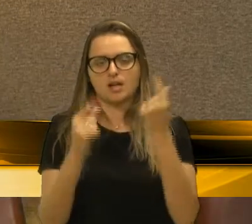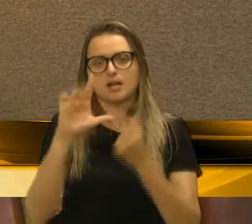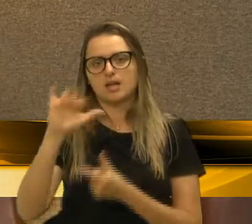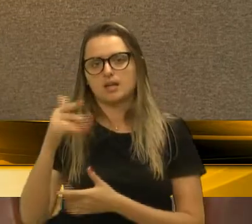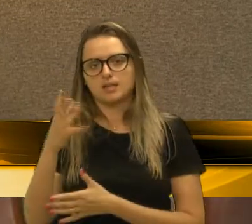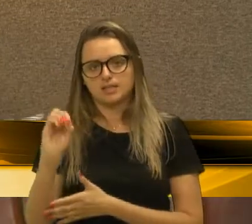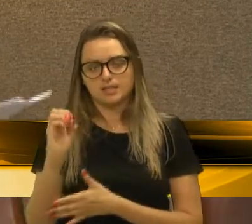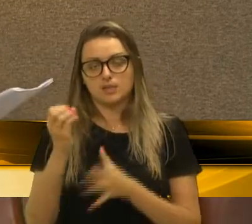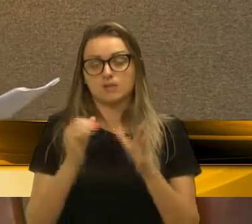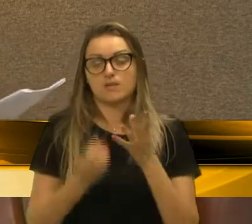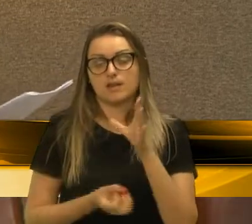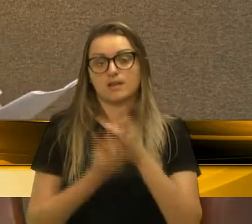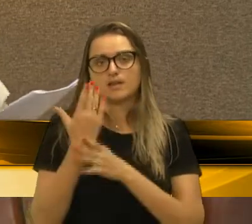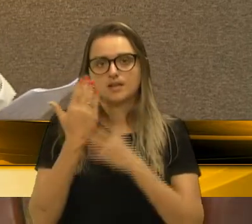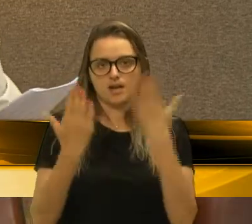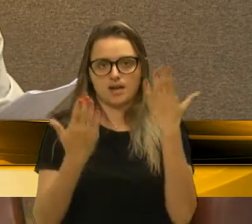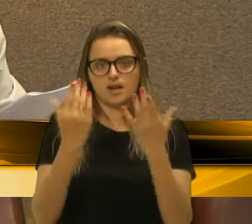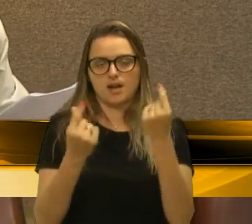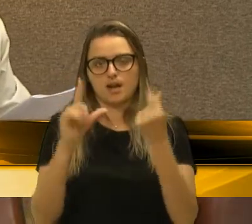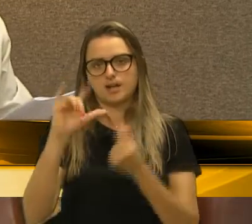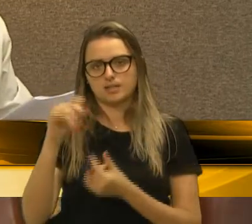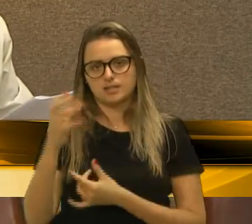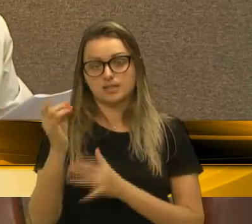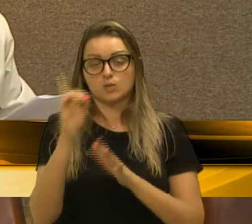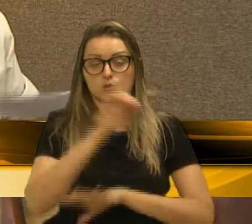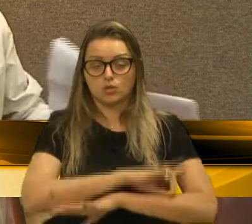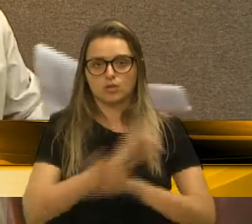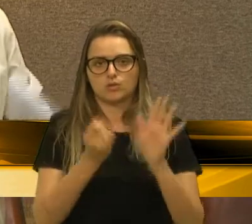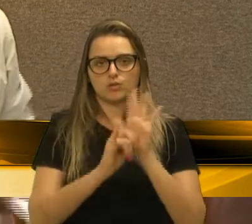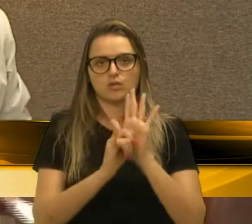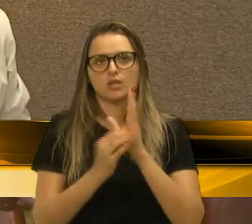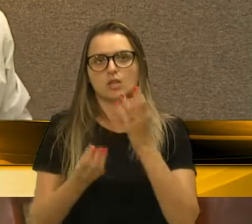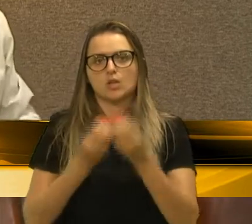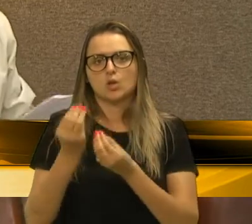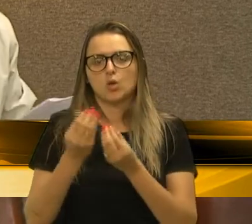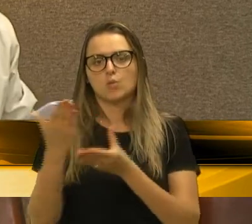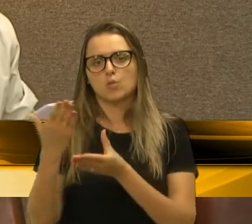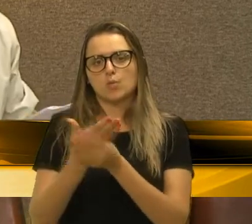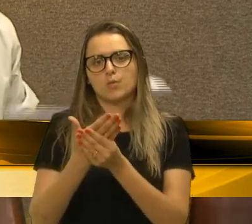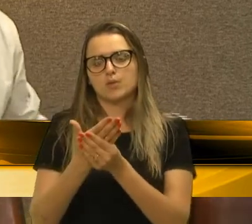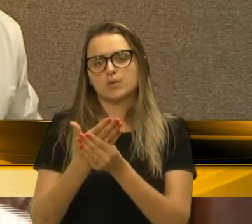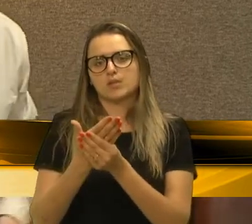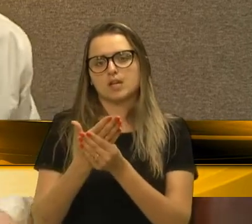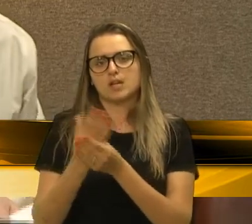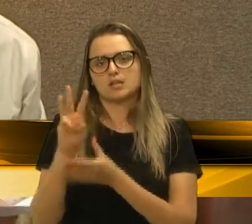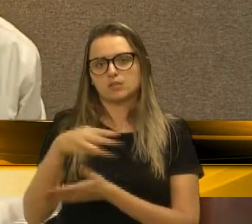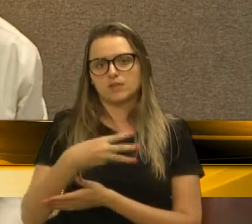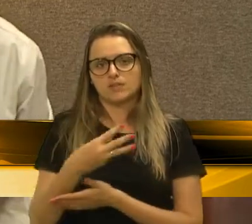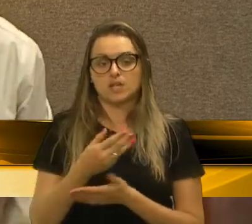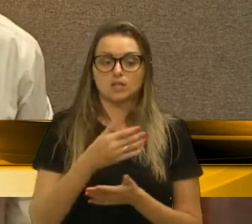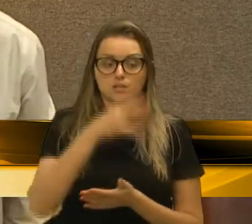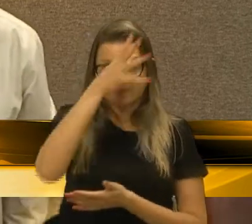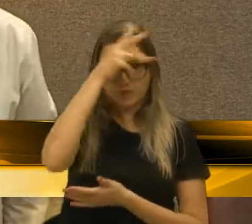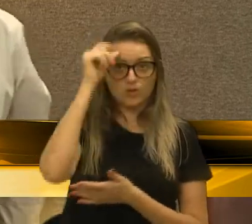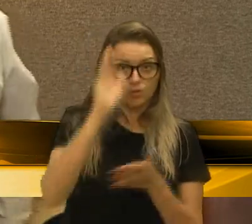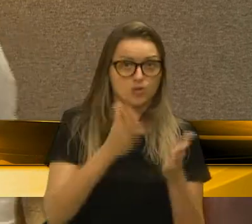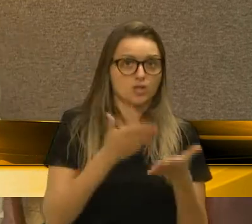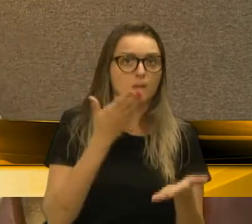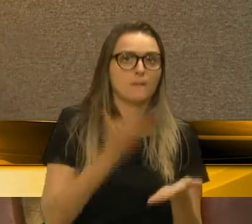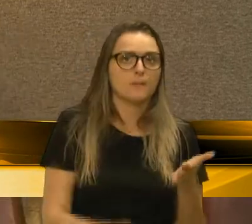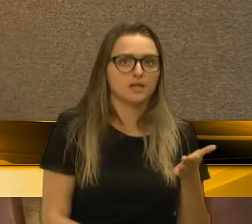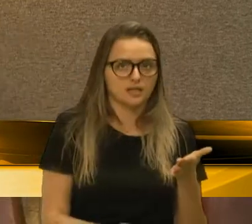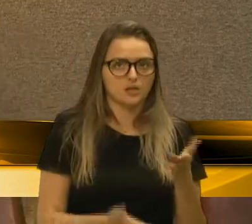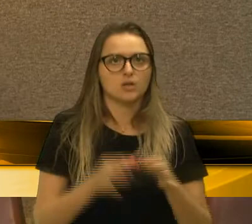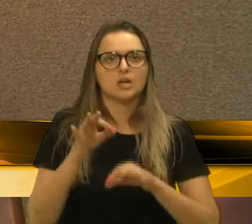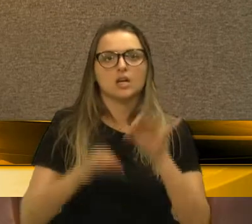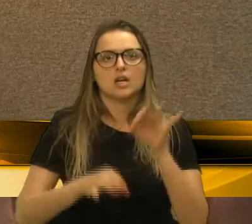iria lançar? E a outra questão é como está o processo da Visat. O município já perdeu e a Justiça